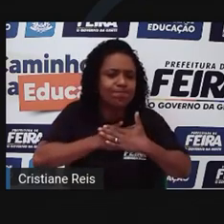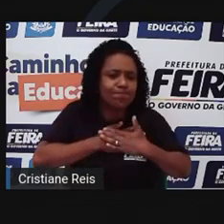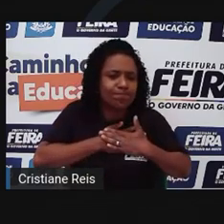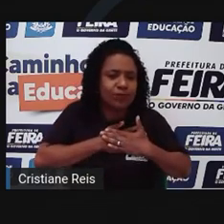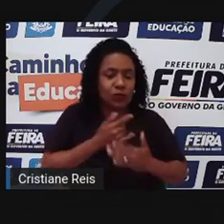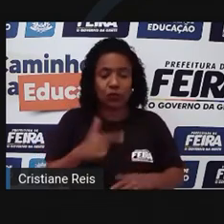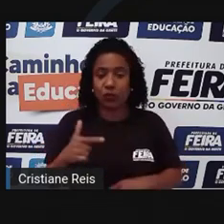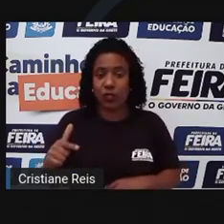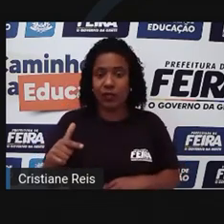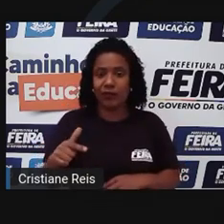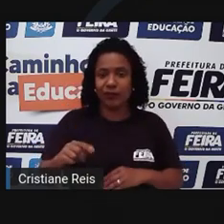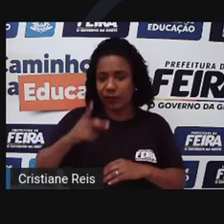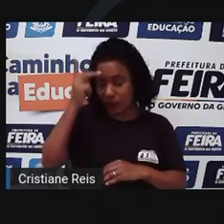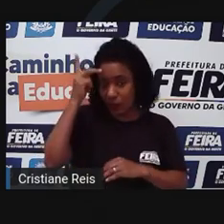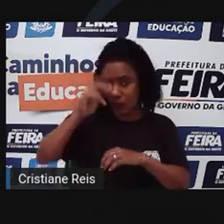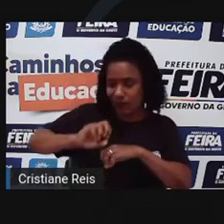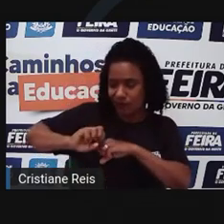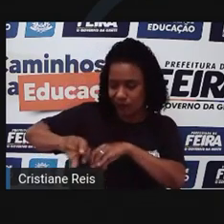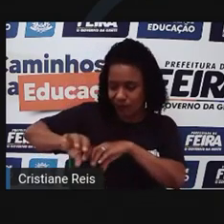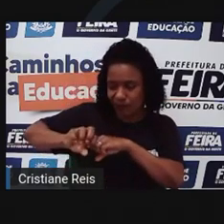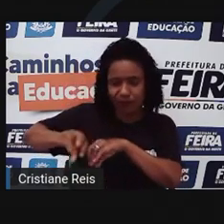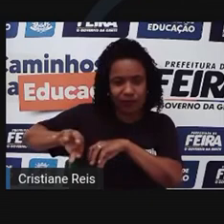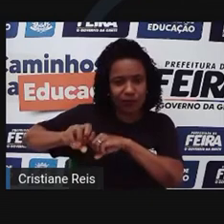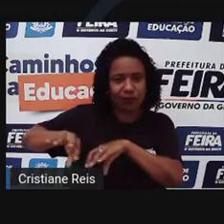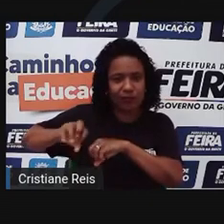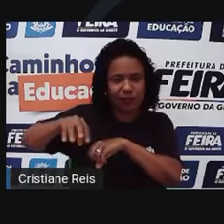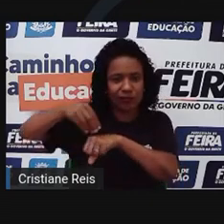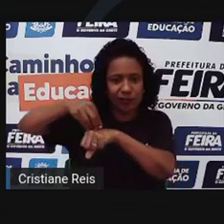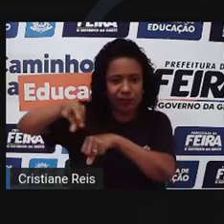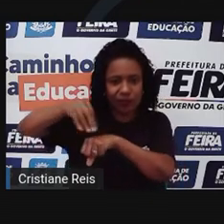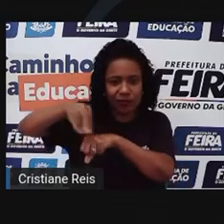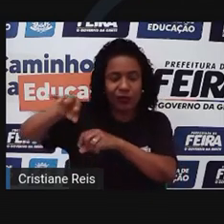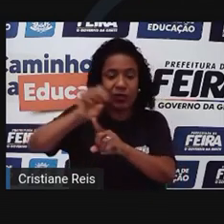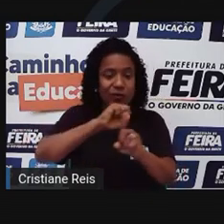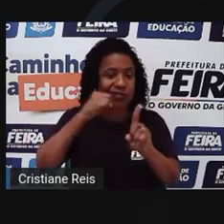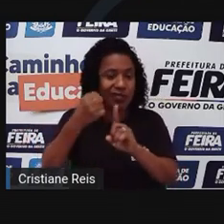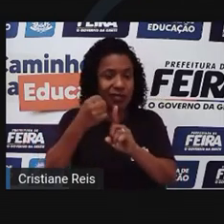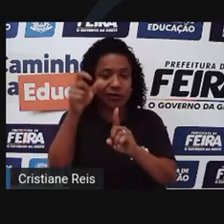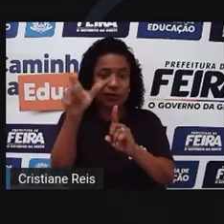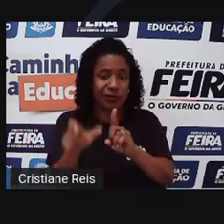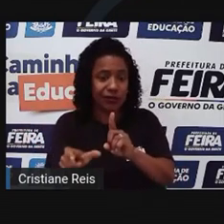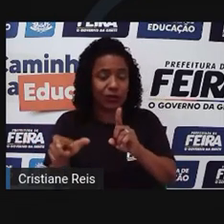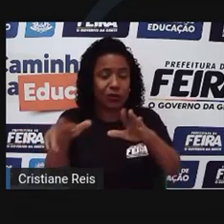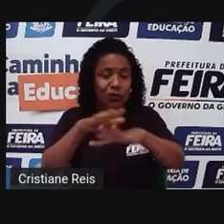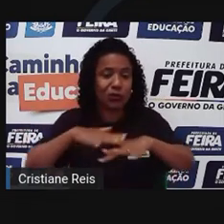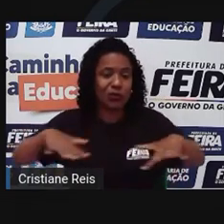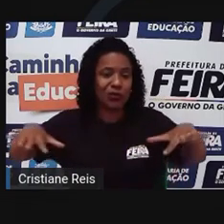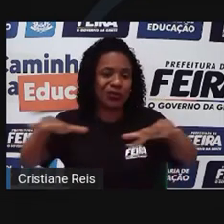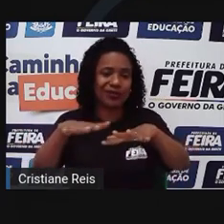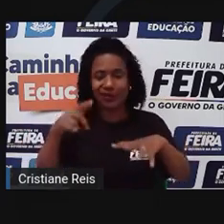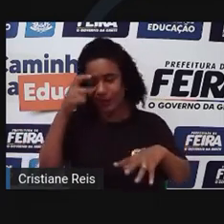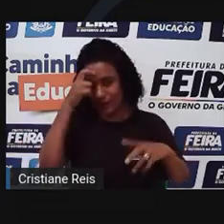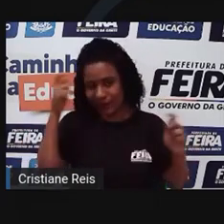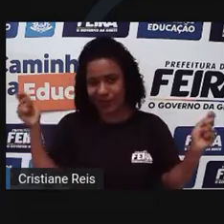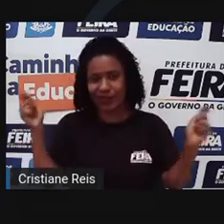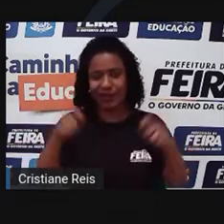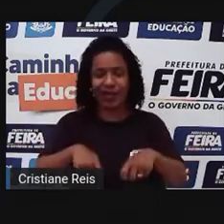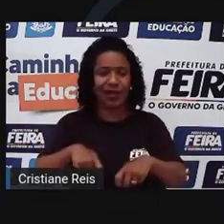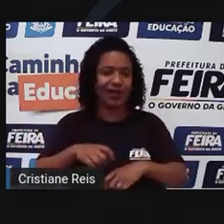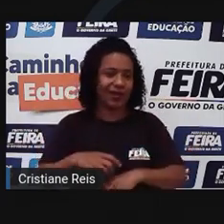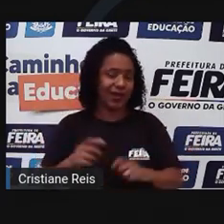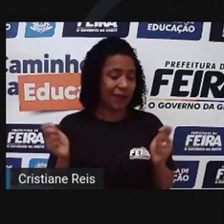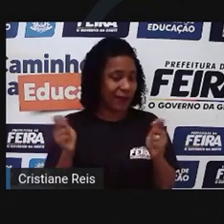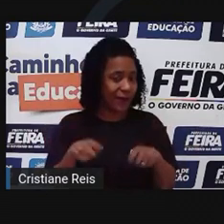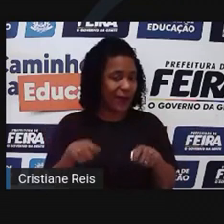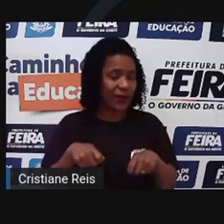mais educado é o indivíduo, quanto mais educado é a sociedade, mais capacidade de entender a